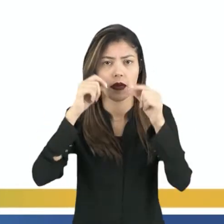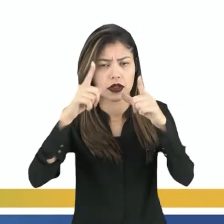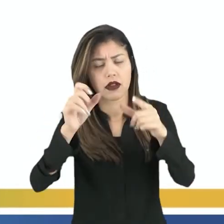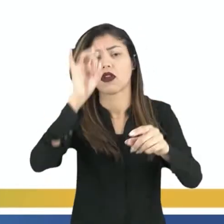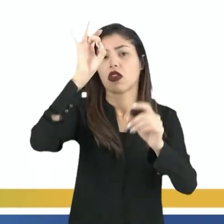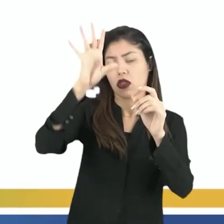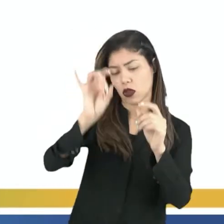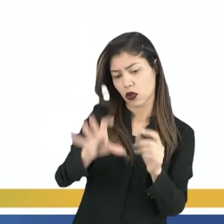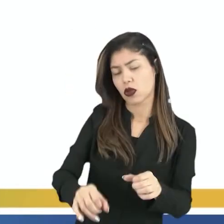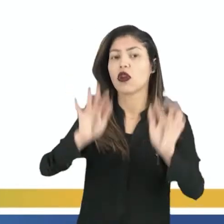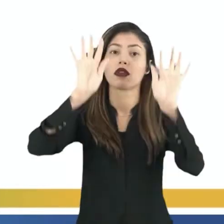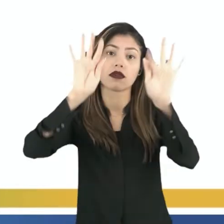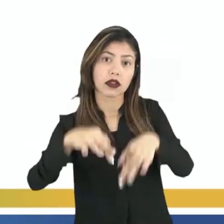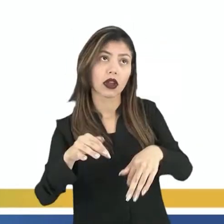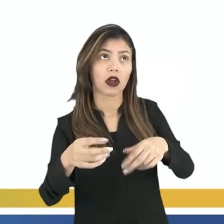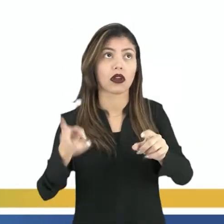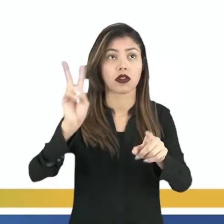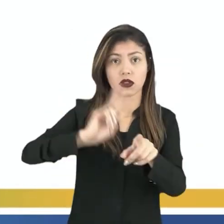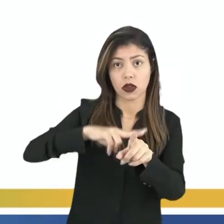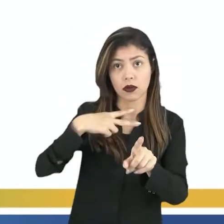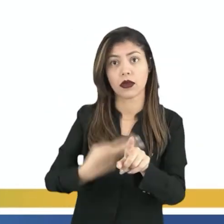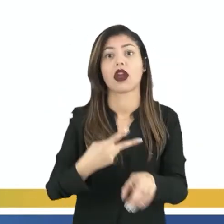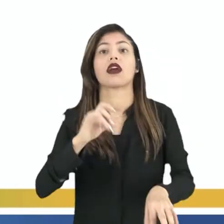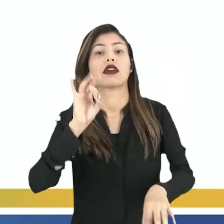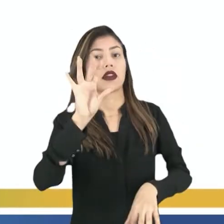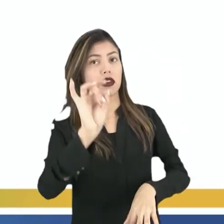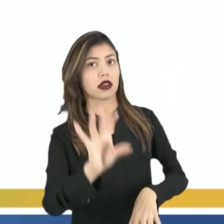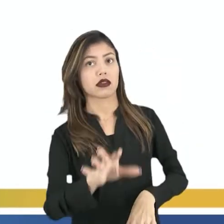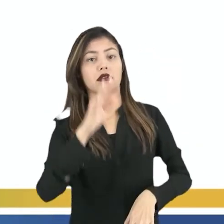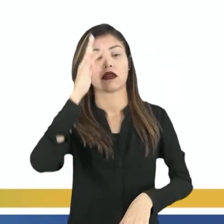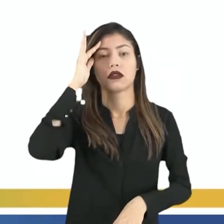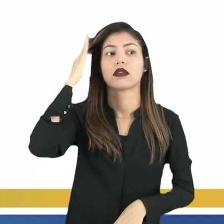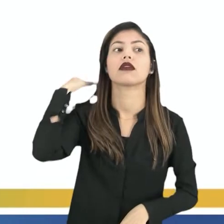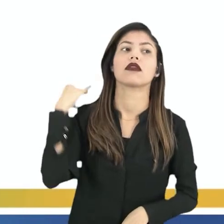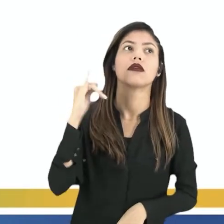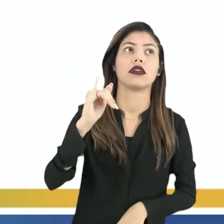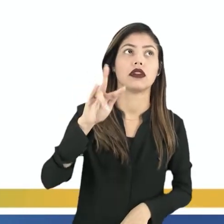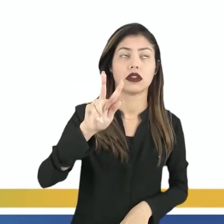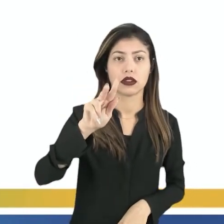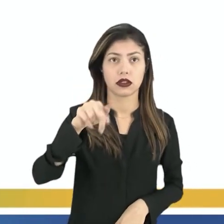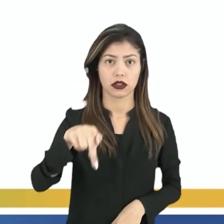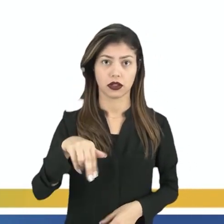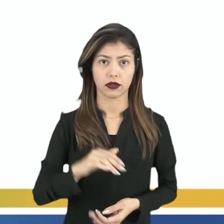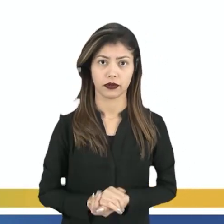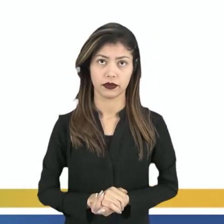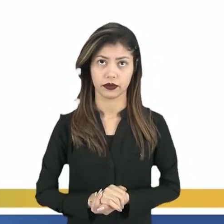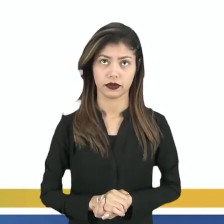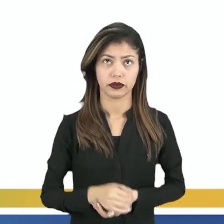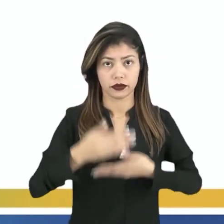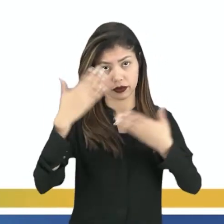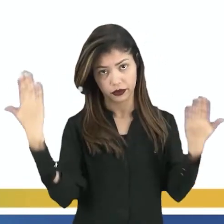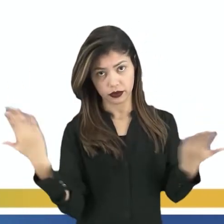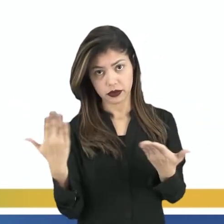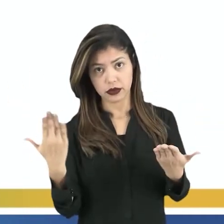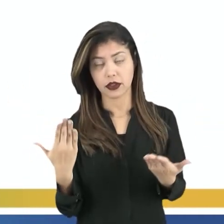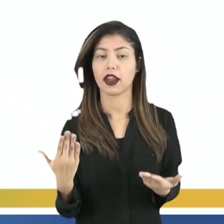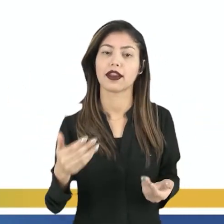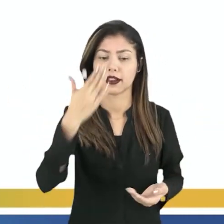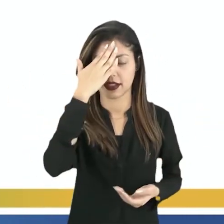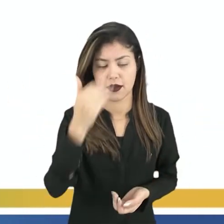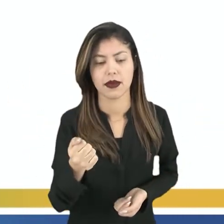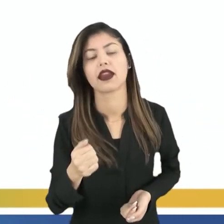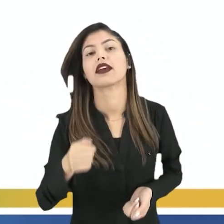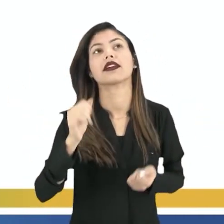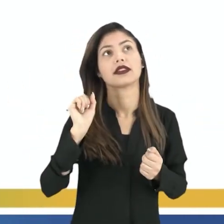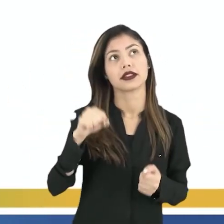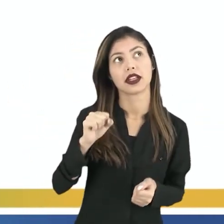que todas as últimas letras foram dobradas antes de acrescentar o ing, ok? É isso aí, pessoal. Agora é hora de saber se vocês